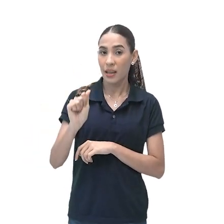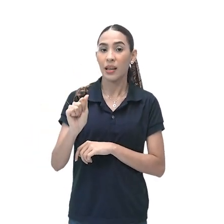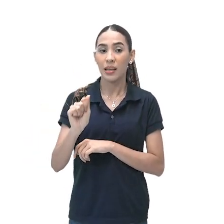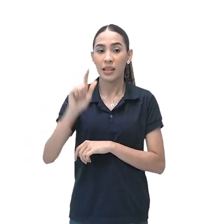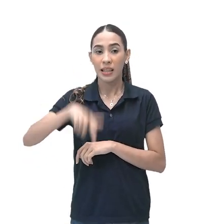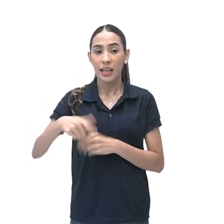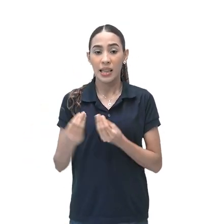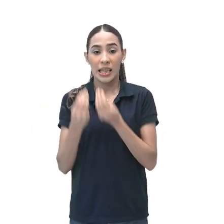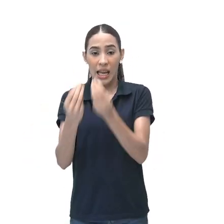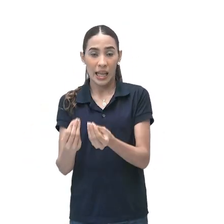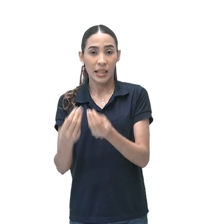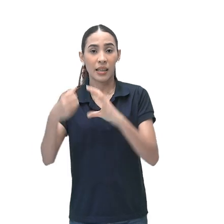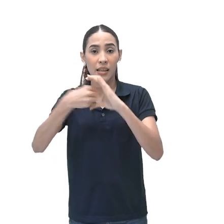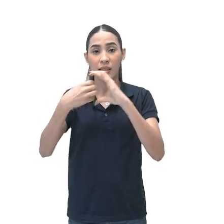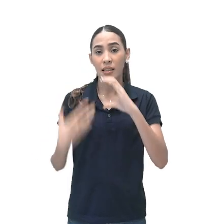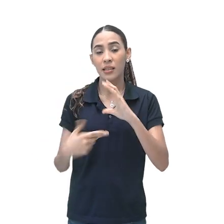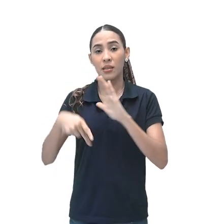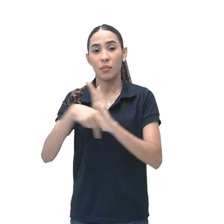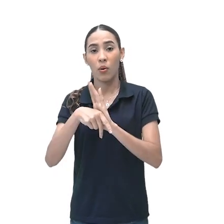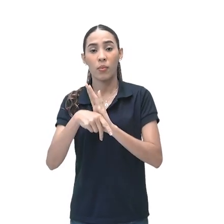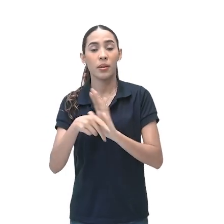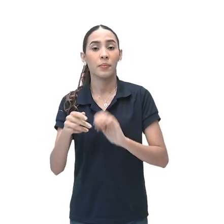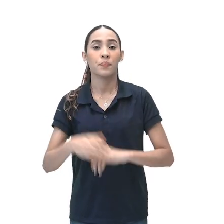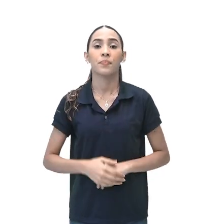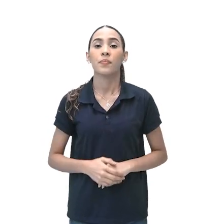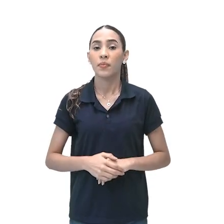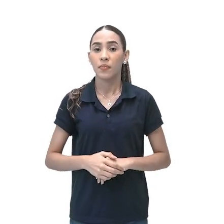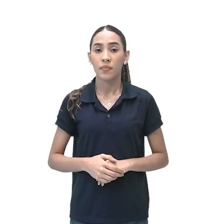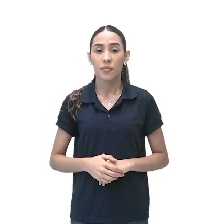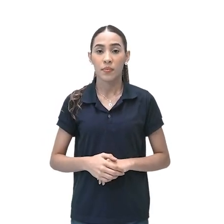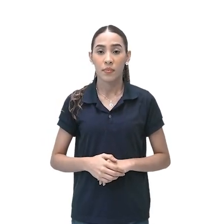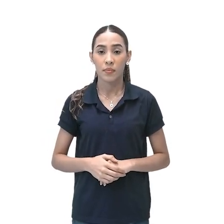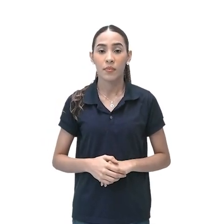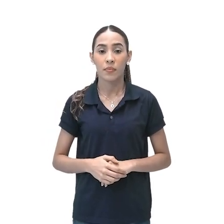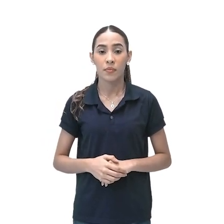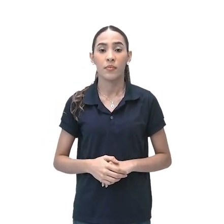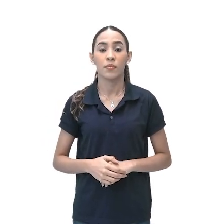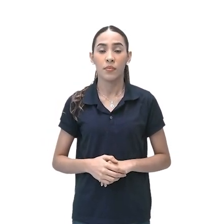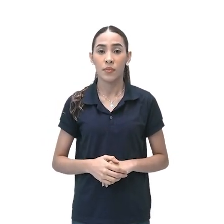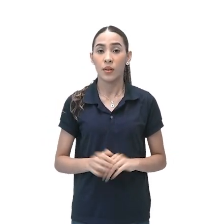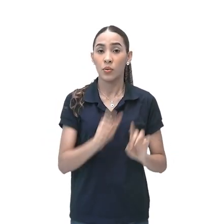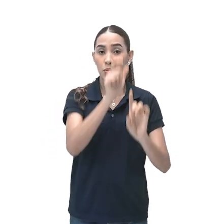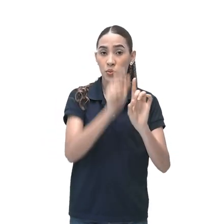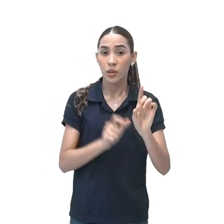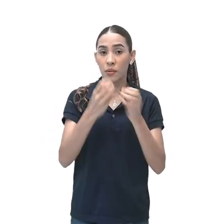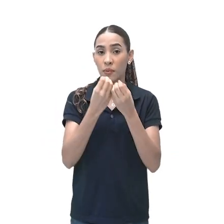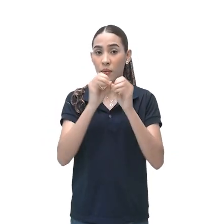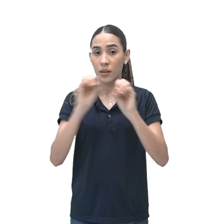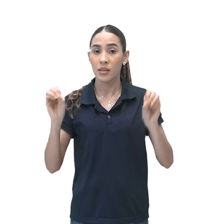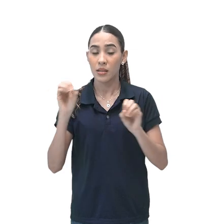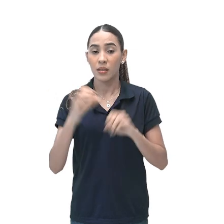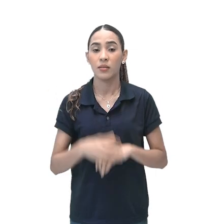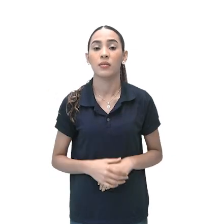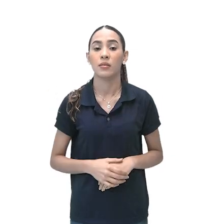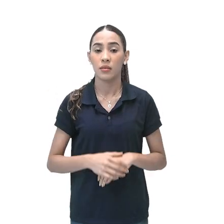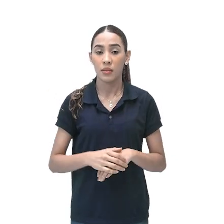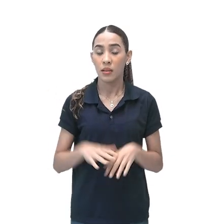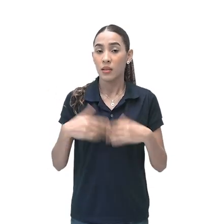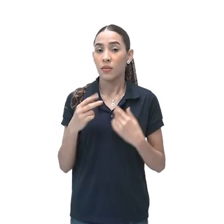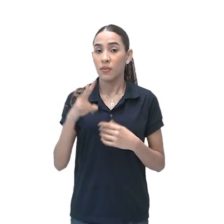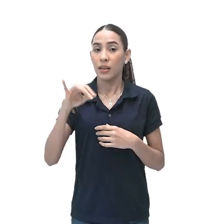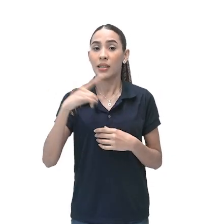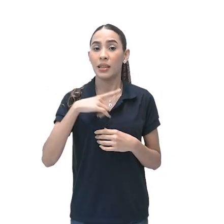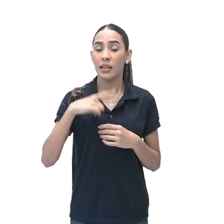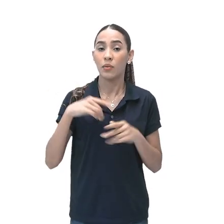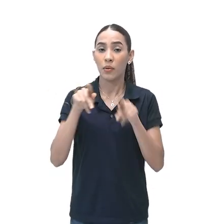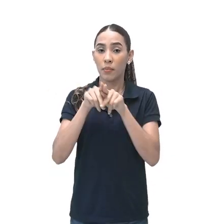atribuída atribui uma característica ao exatamente sujeito da oração, com essa construção nós temos